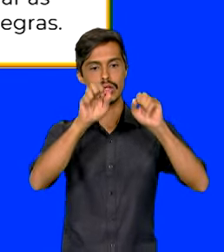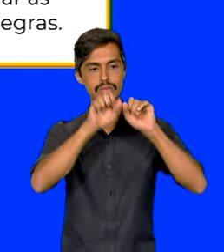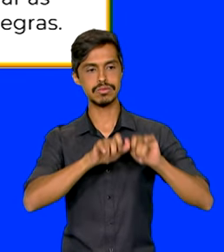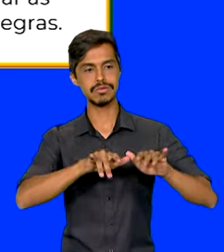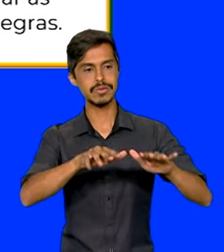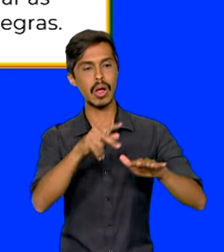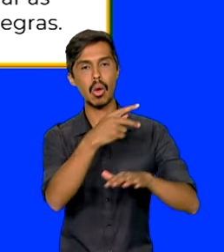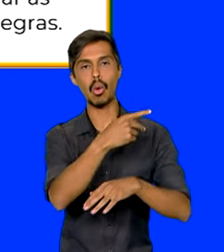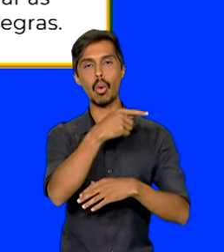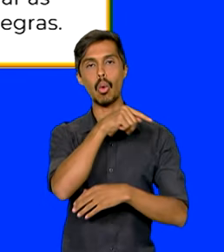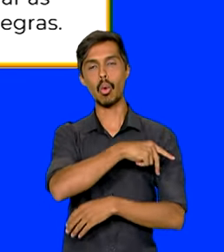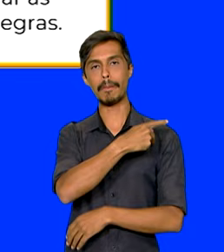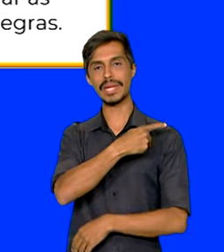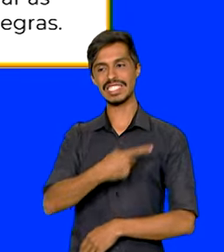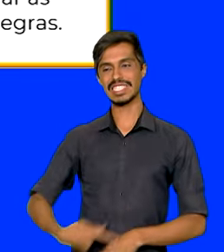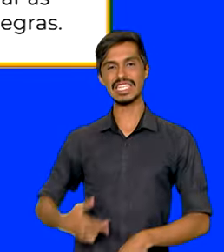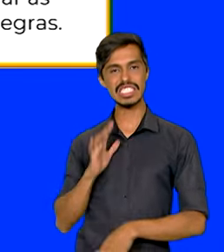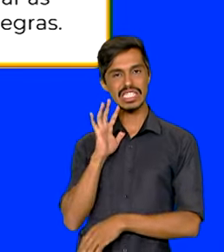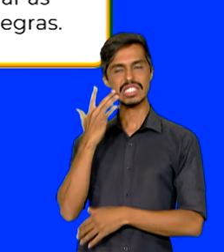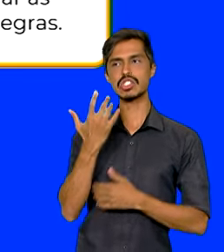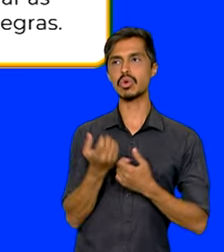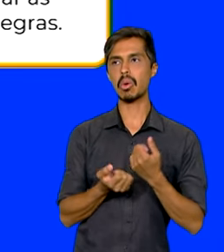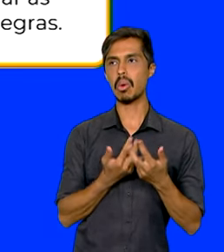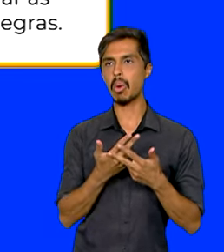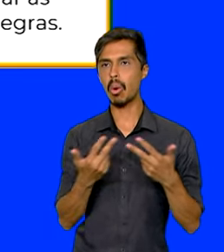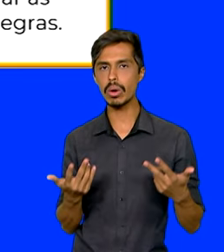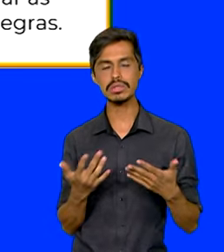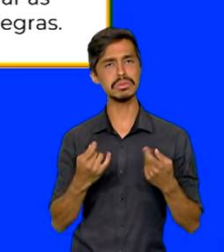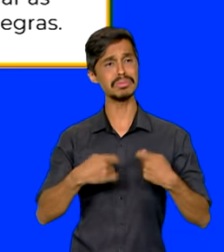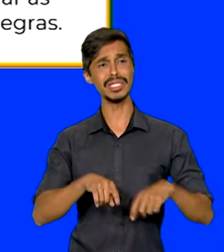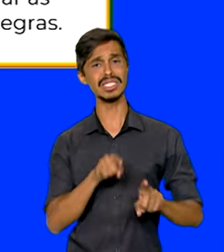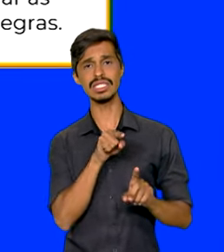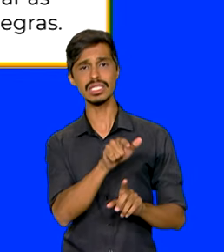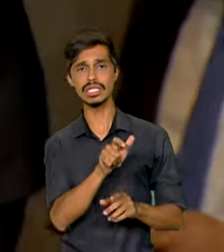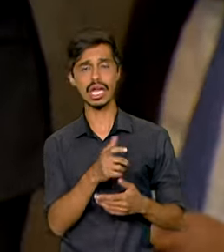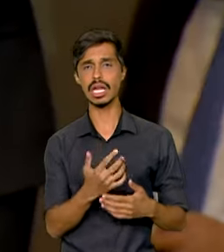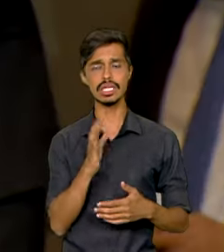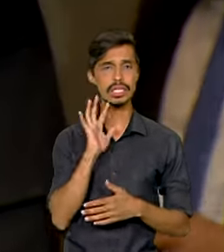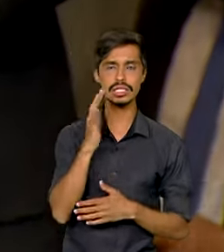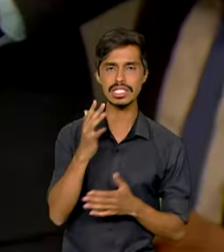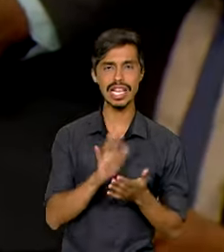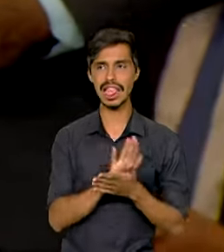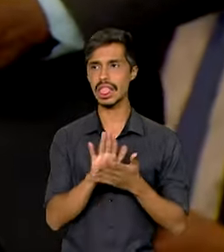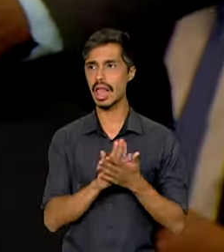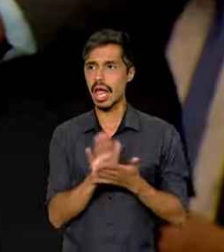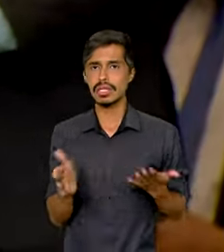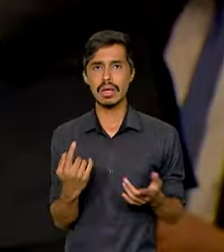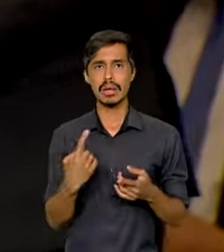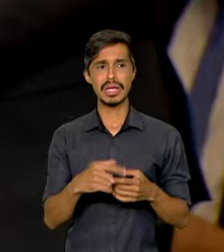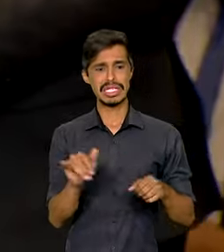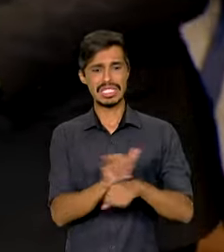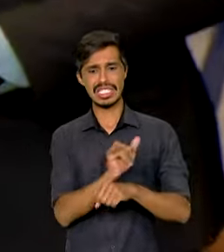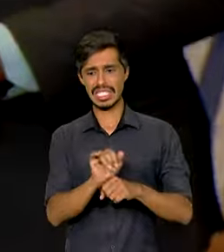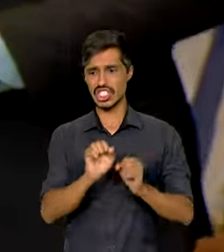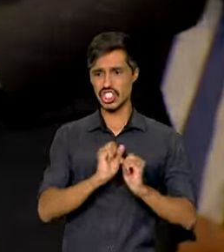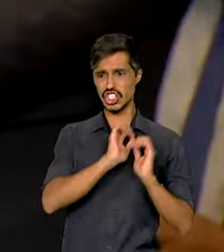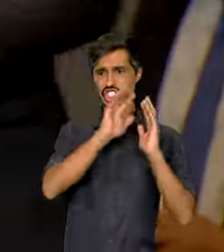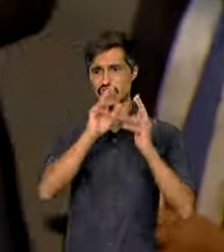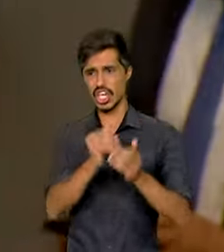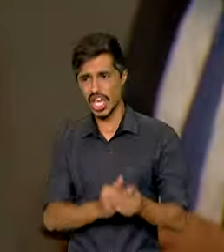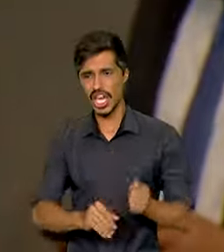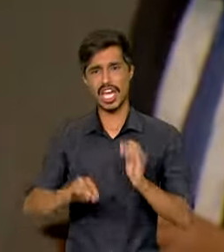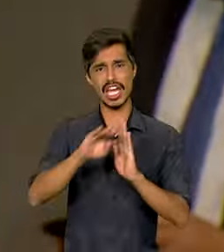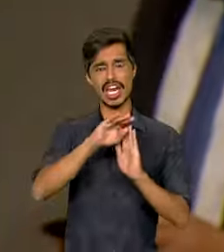do presidente da República, né, que no nível da presidência da República tivesse que ter uma estratégia geral.